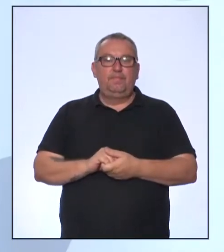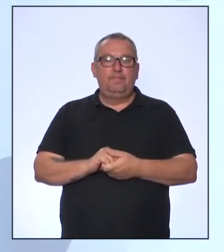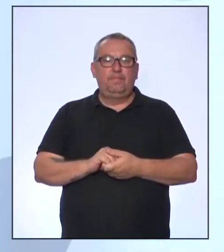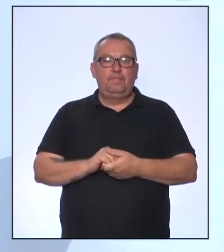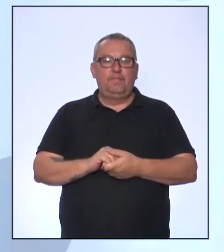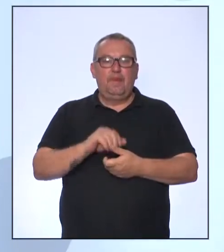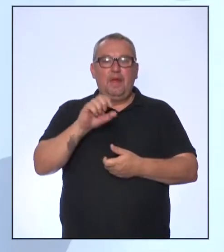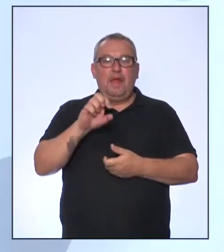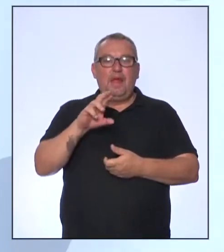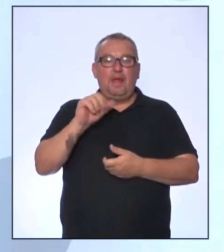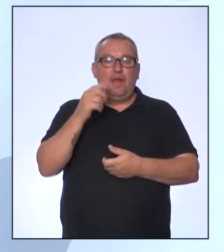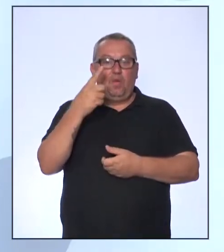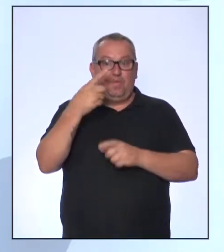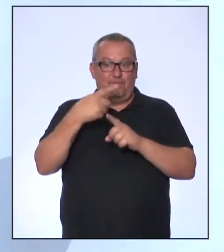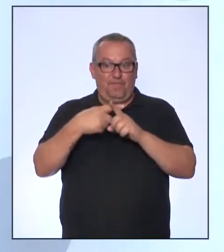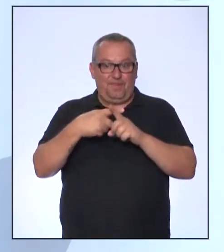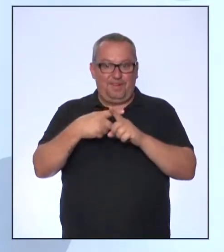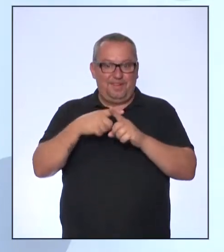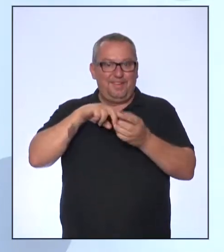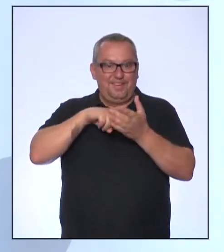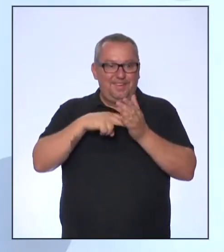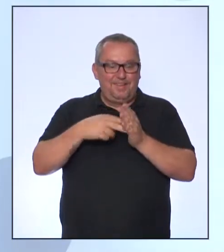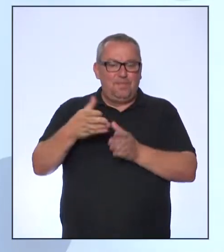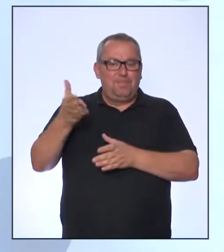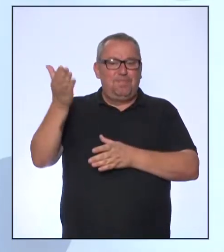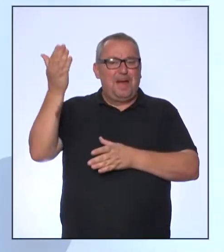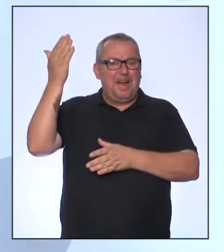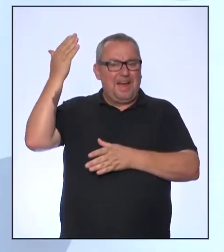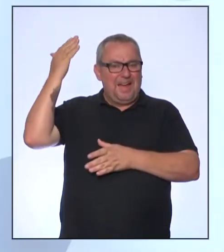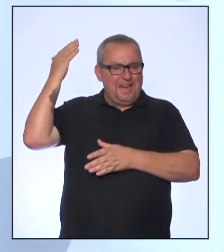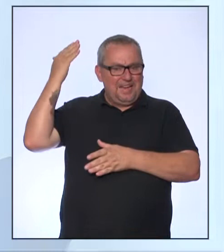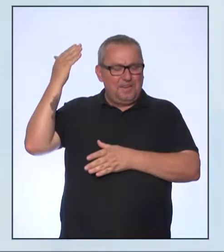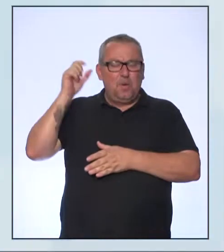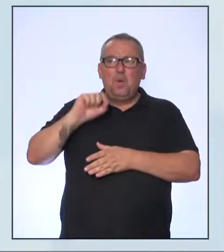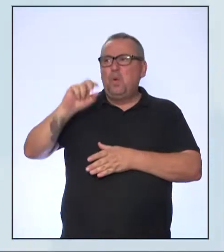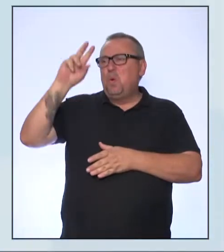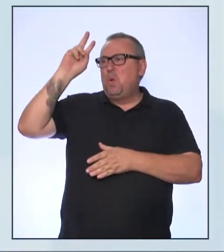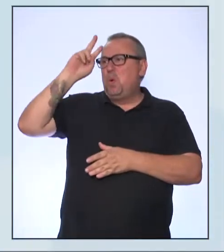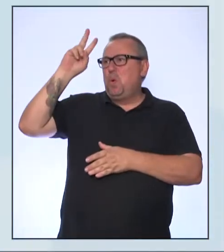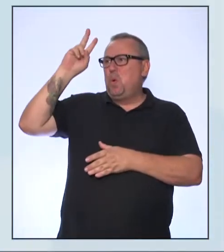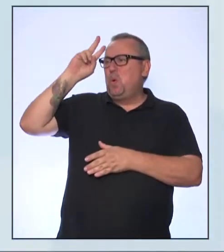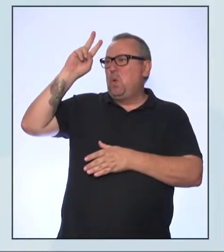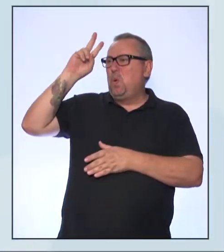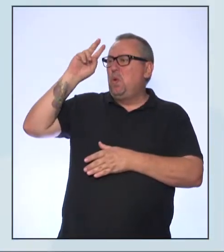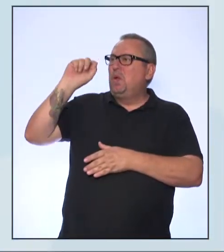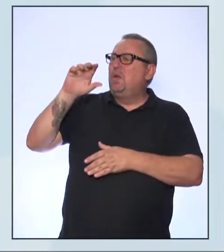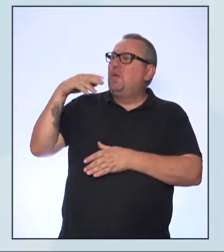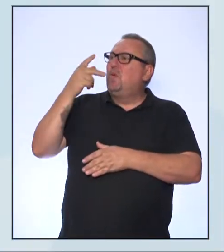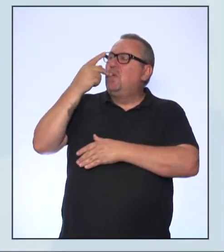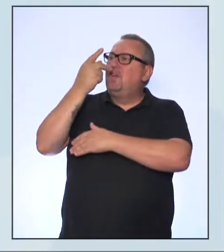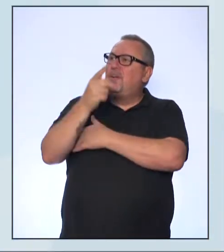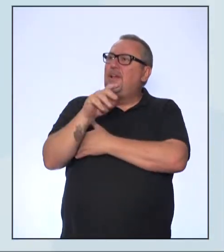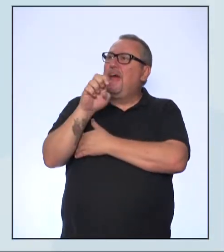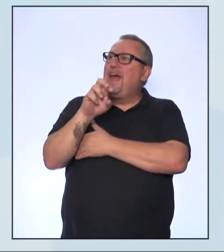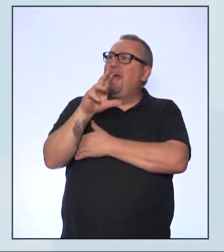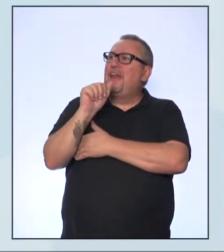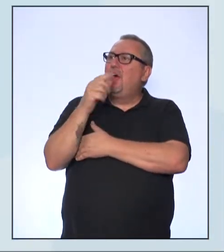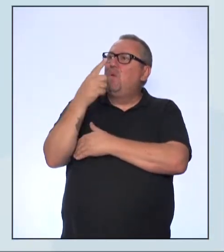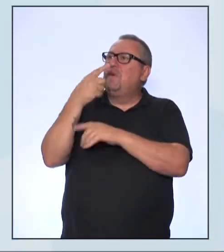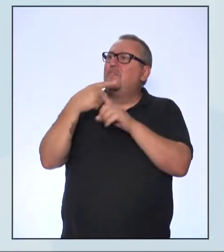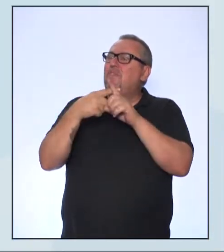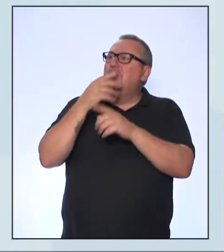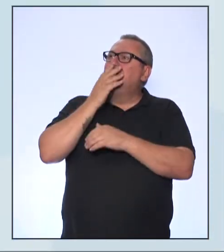Era uma vez. O que lembra a gente quando vem essa frase? O que lembra você, estudante, quando você escuta essa frase? Né? O que te